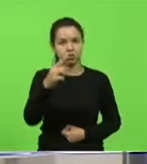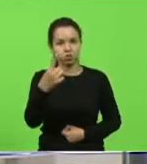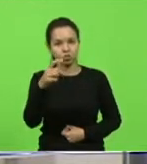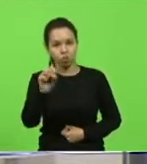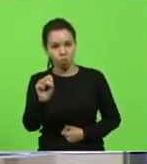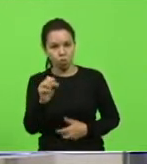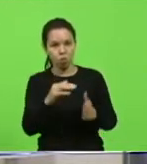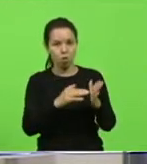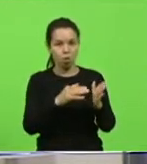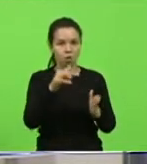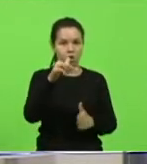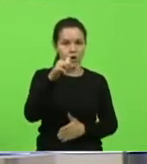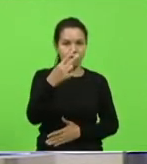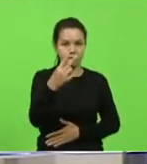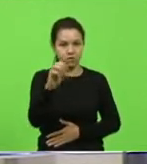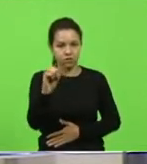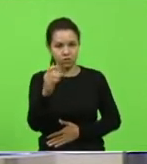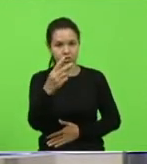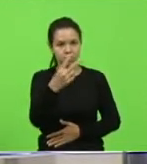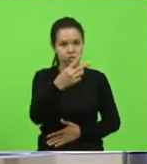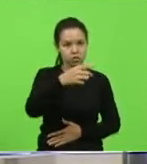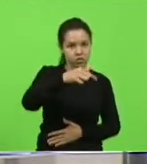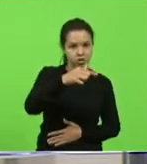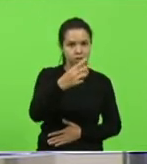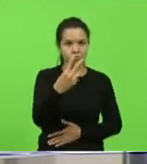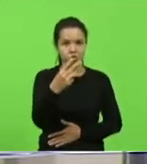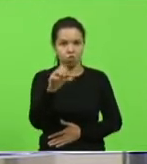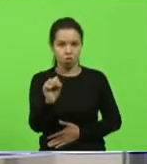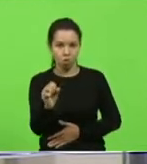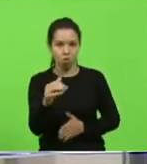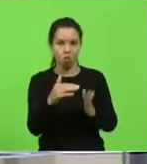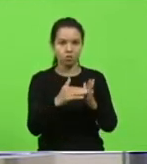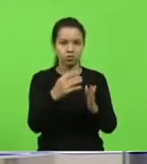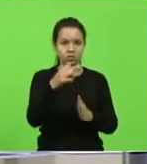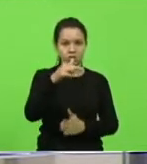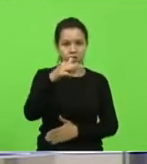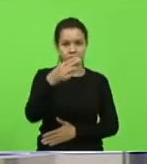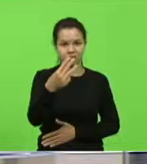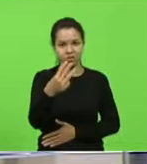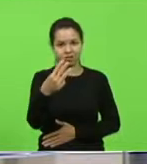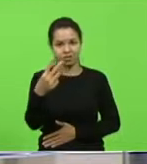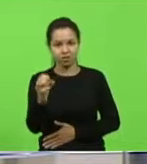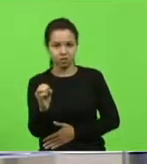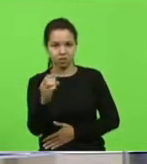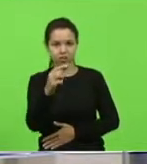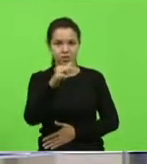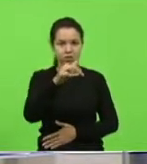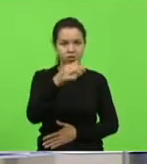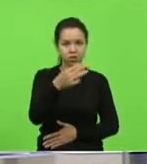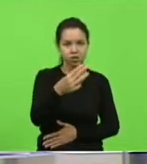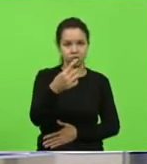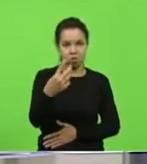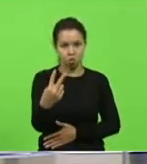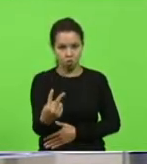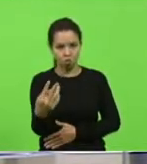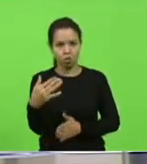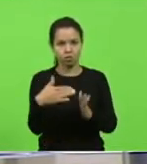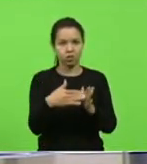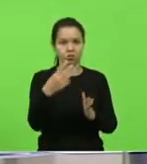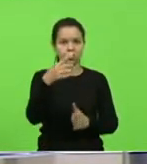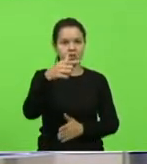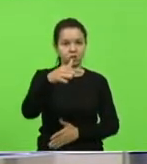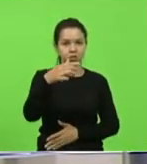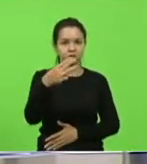a720 728 a737 132-a 734 e